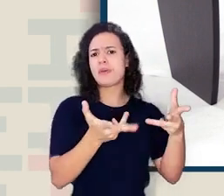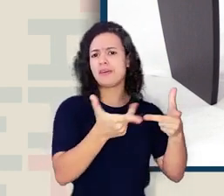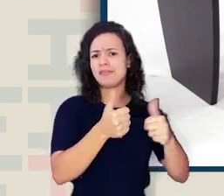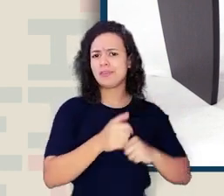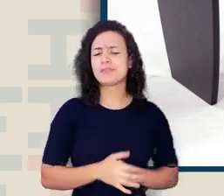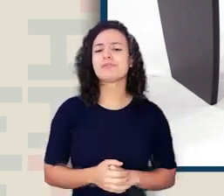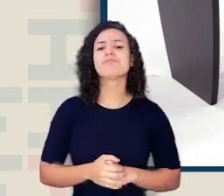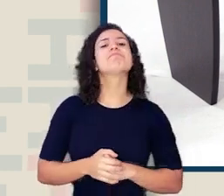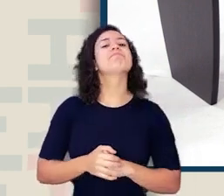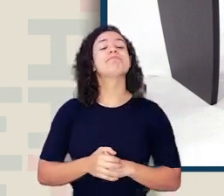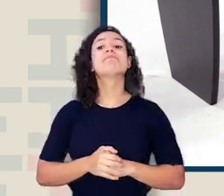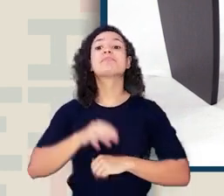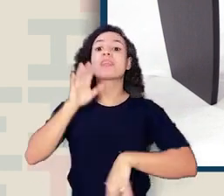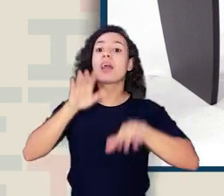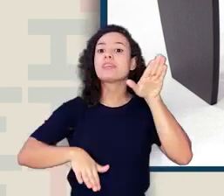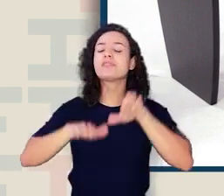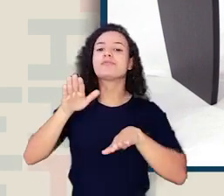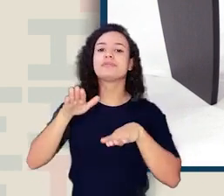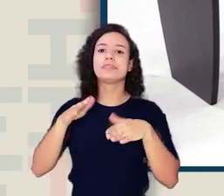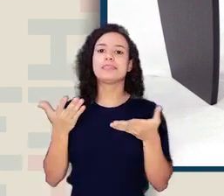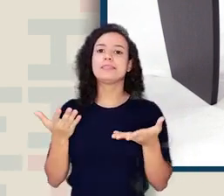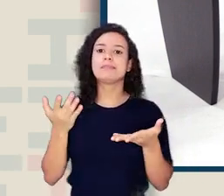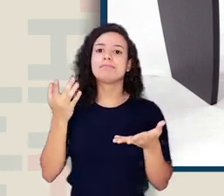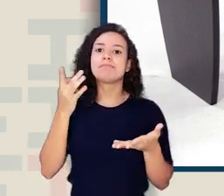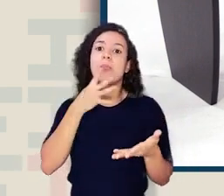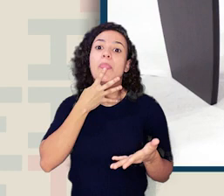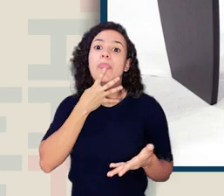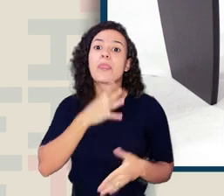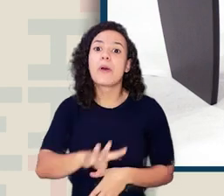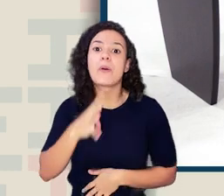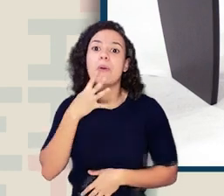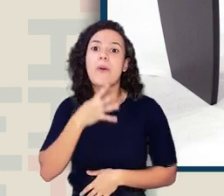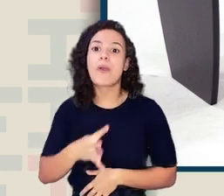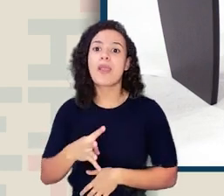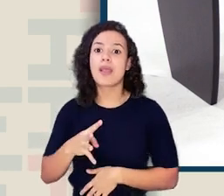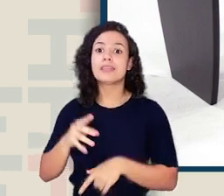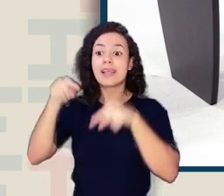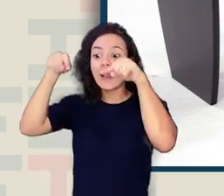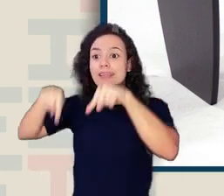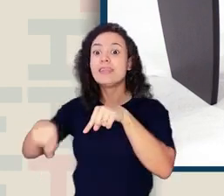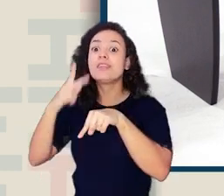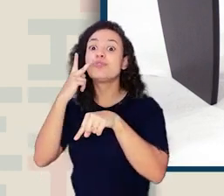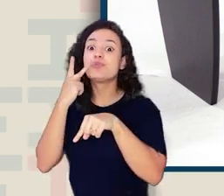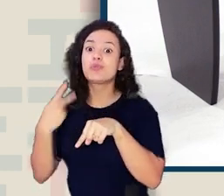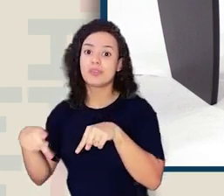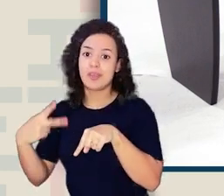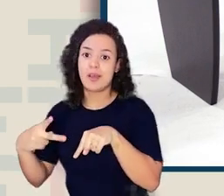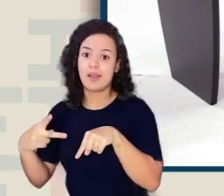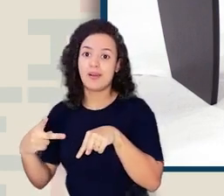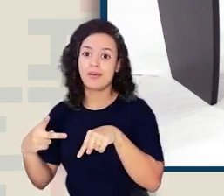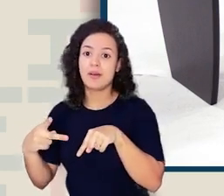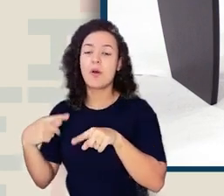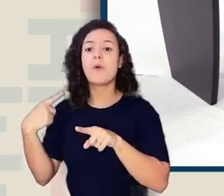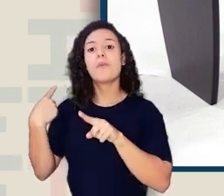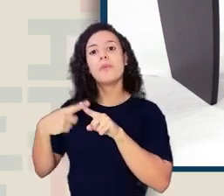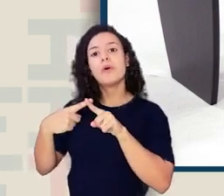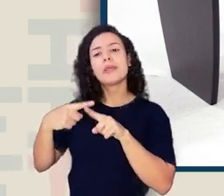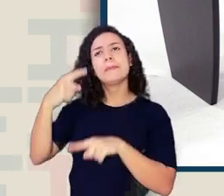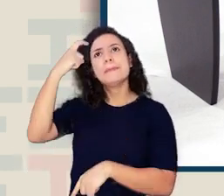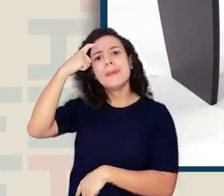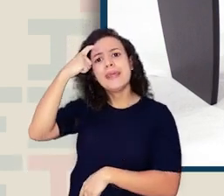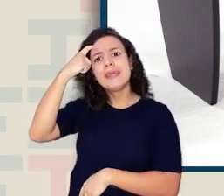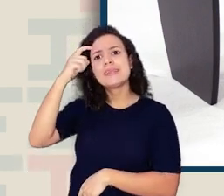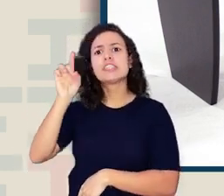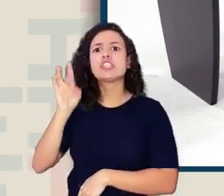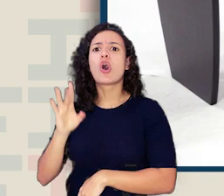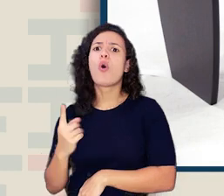maravilhoso e que muitas vezes não se conhece o nosso do maracatu cearense porque